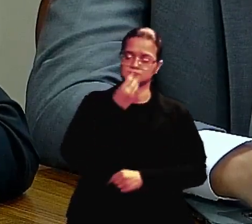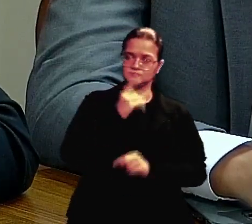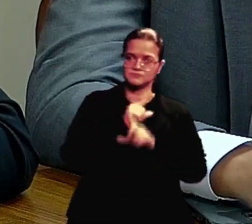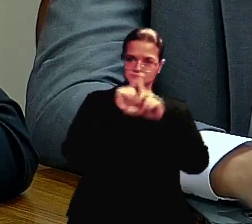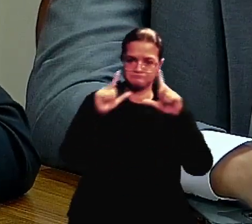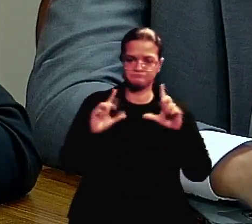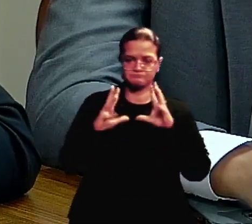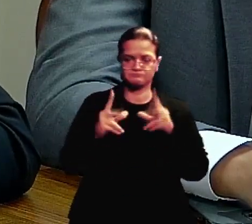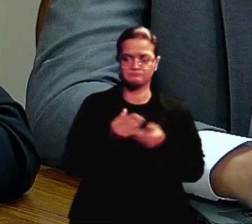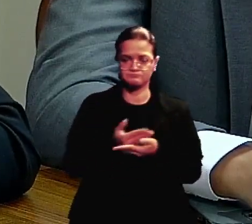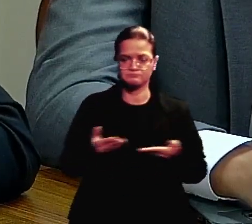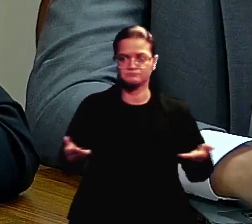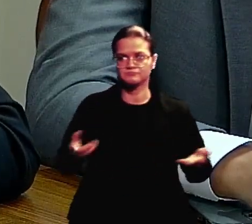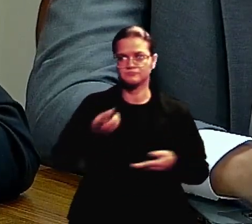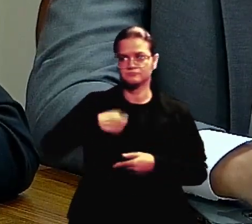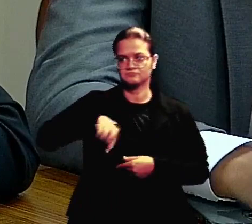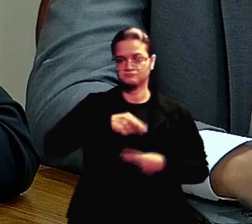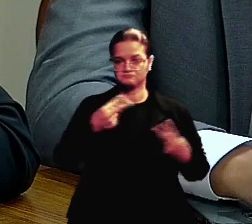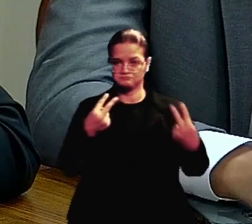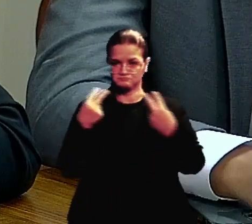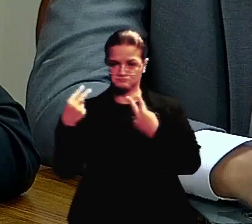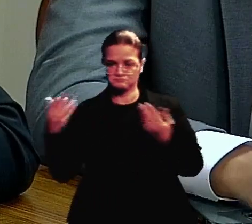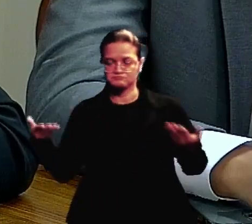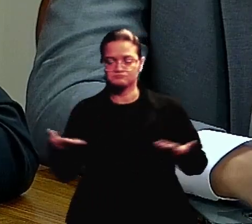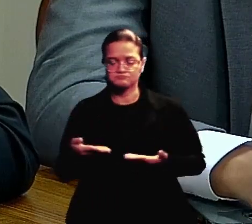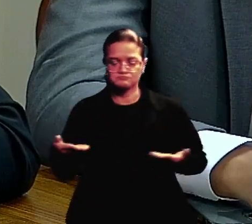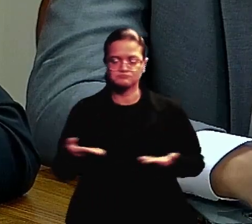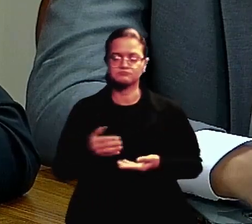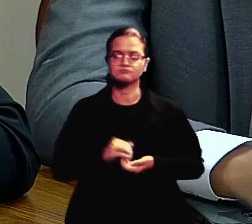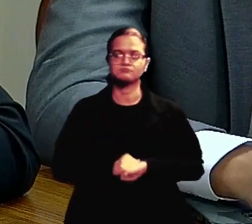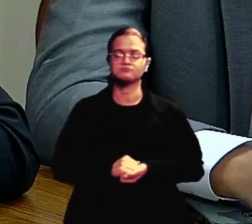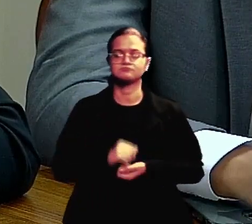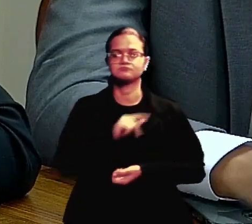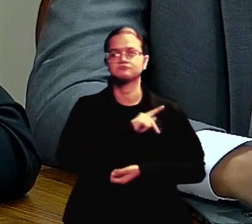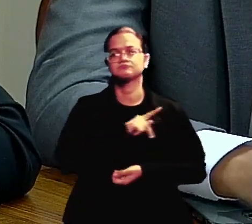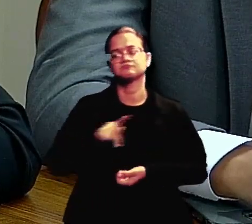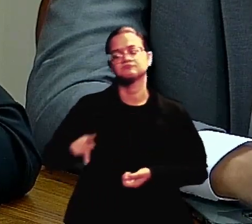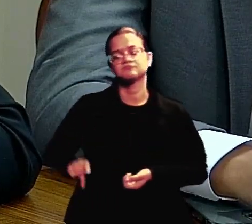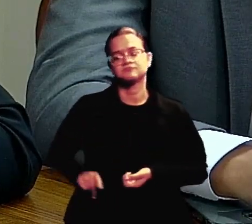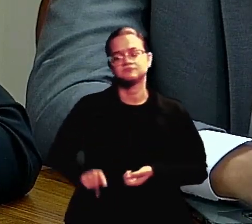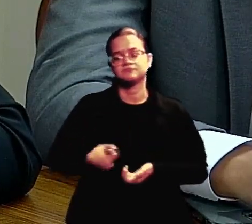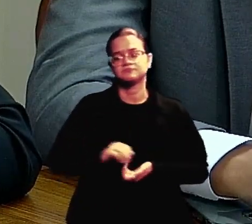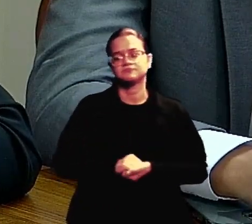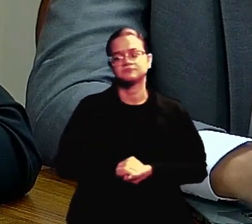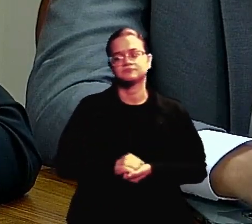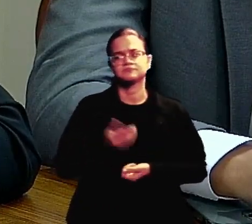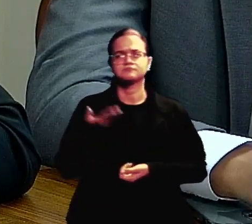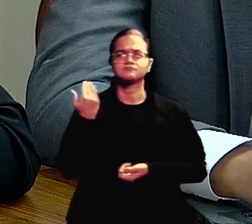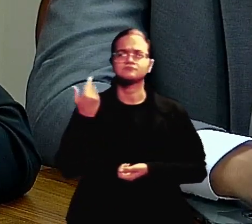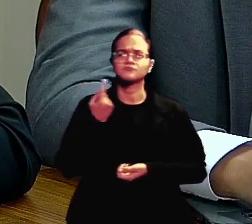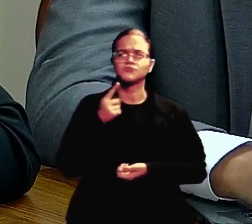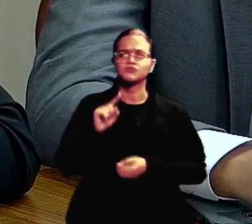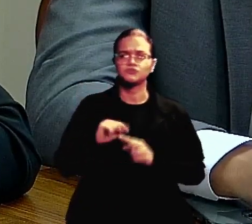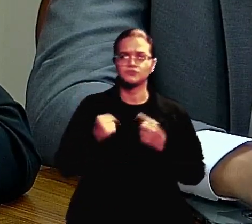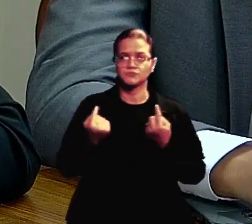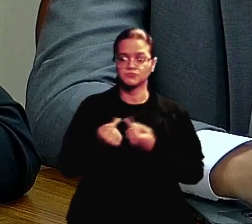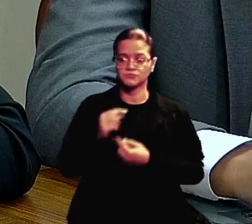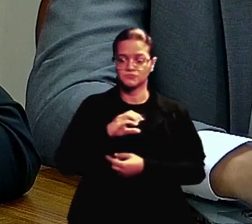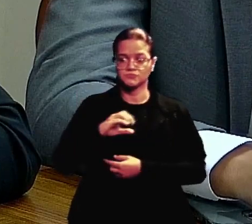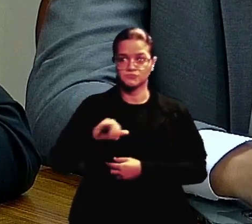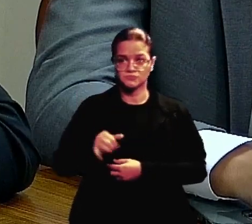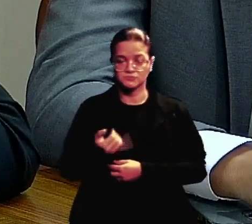CCJ, a quem nos acompanha nessa sessão. Senhor presidente, na última reunião da